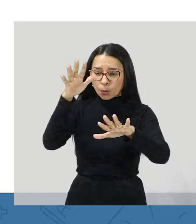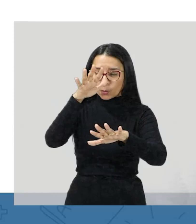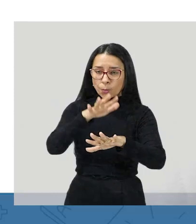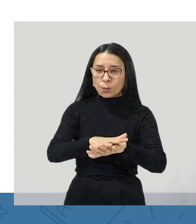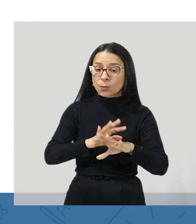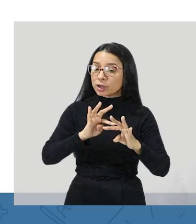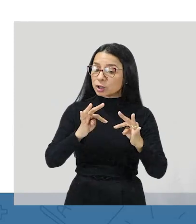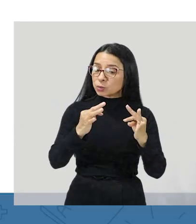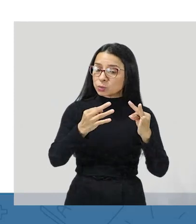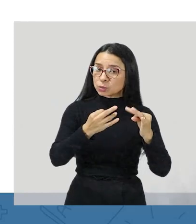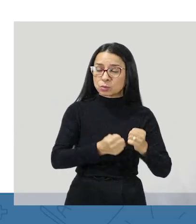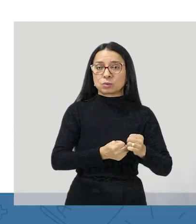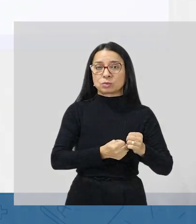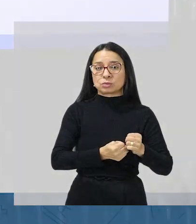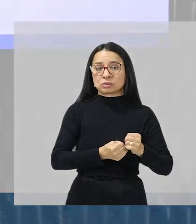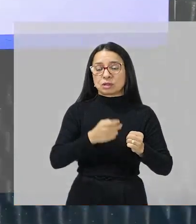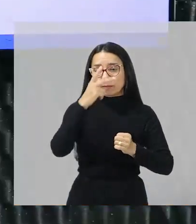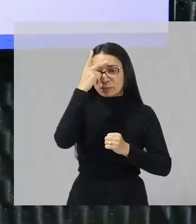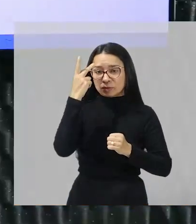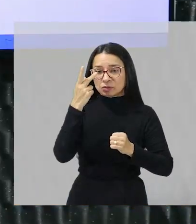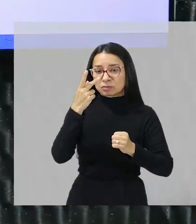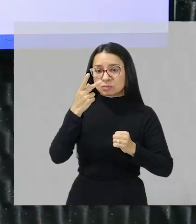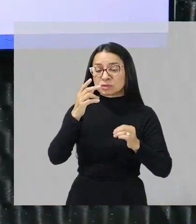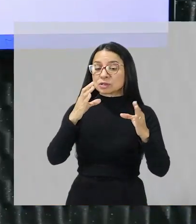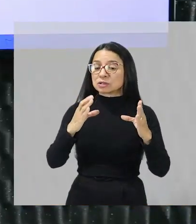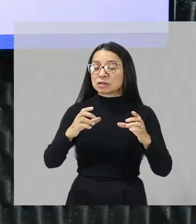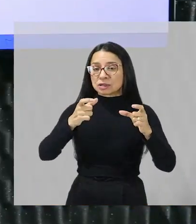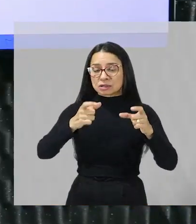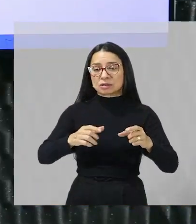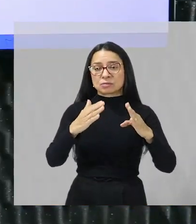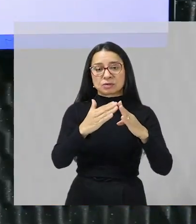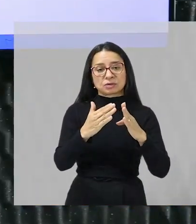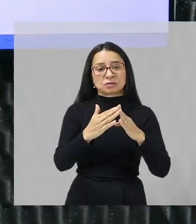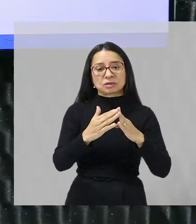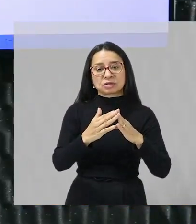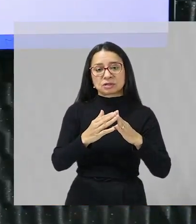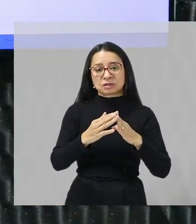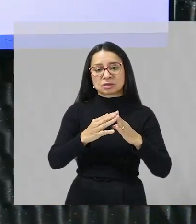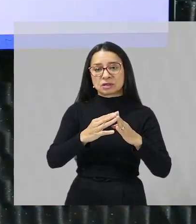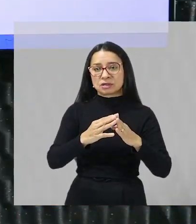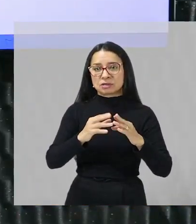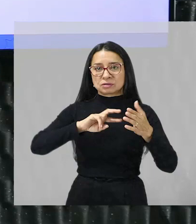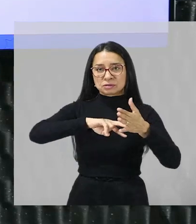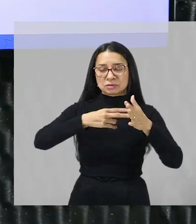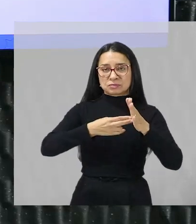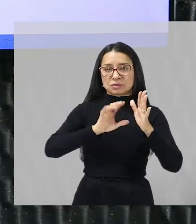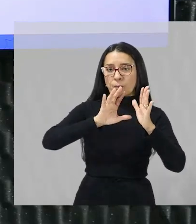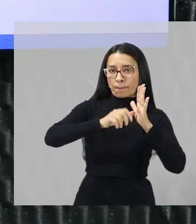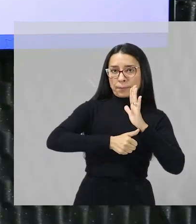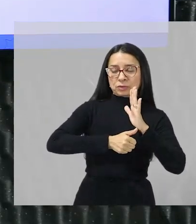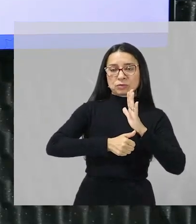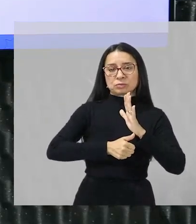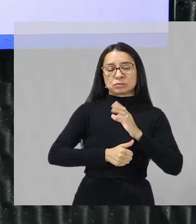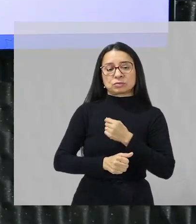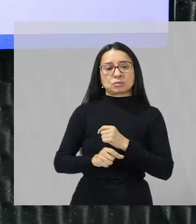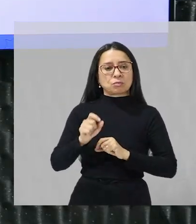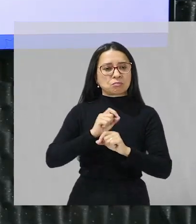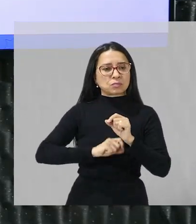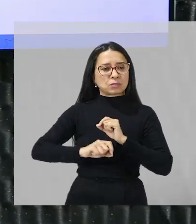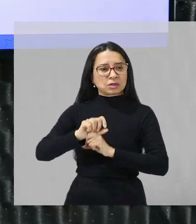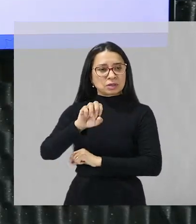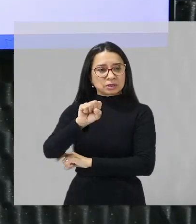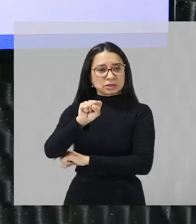gente é uma coisa ainda incompreendida, é uma coisa que muitas pessoas tratam com intolerância, né? Com um certo desrespeito, com